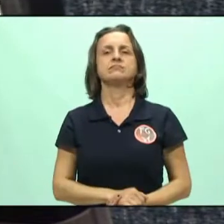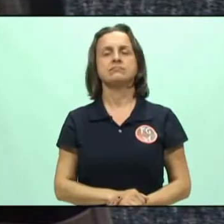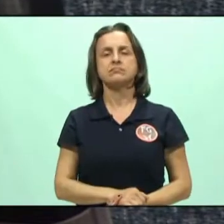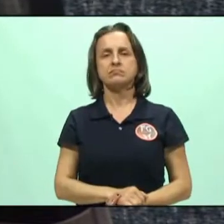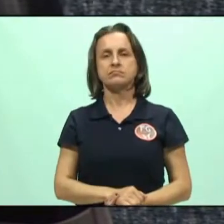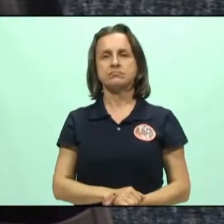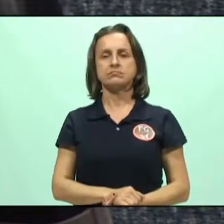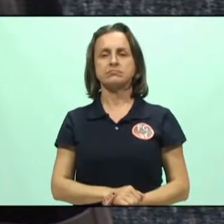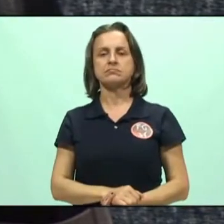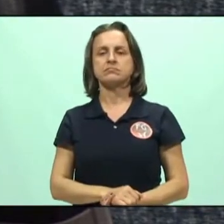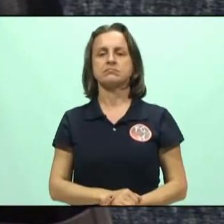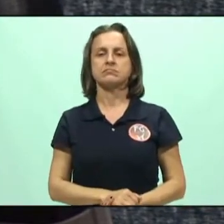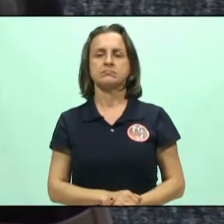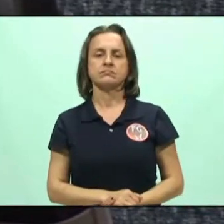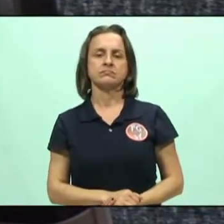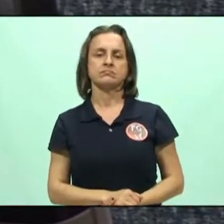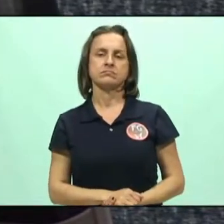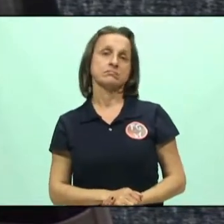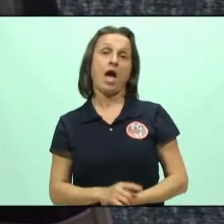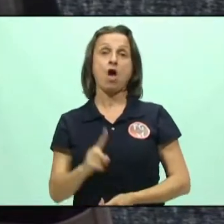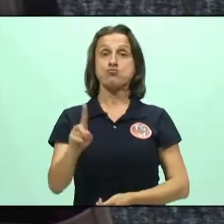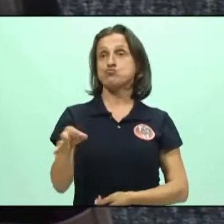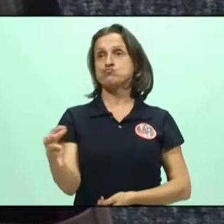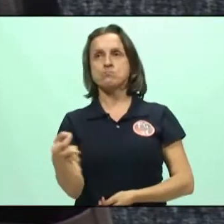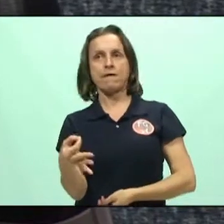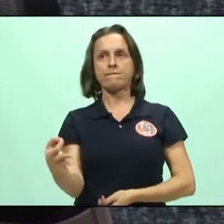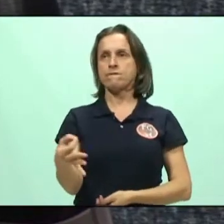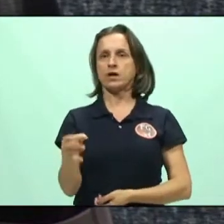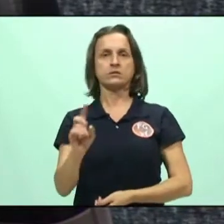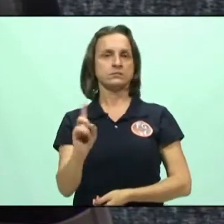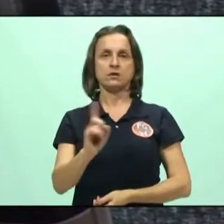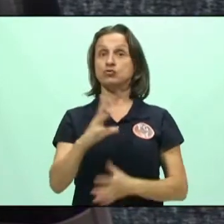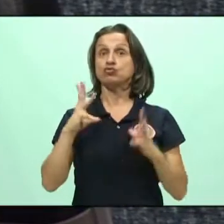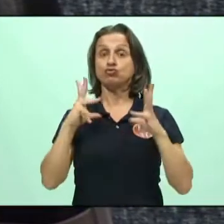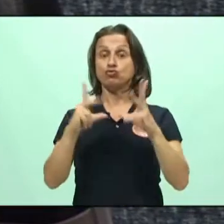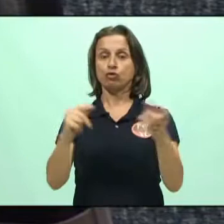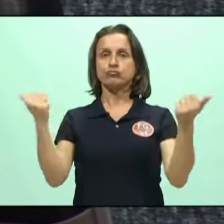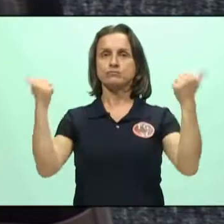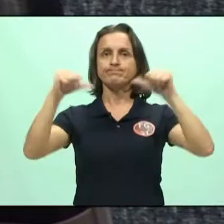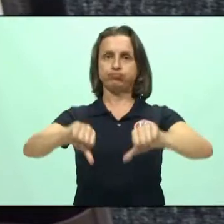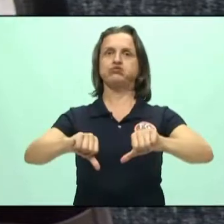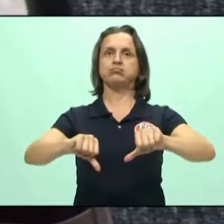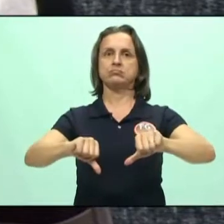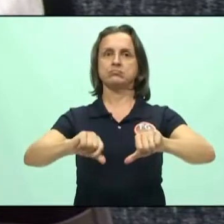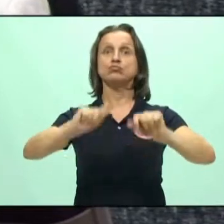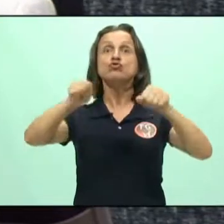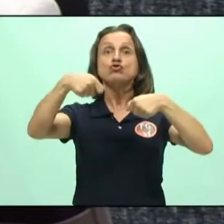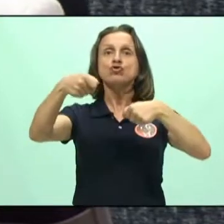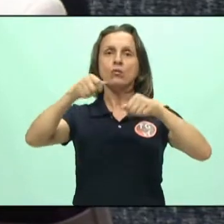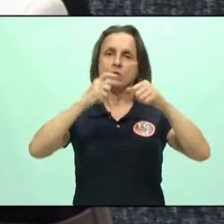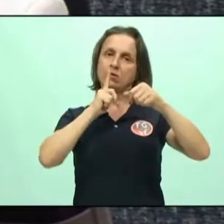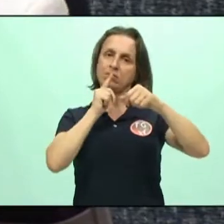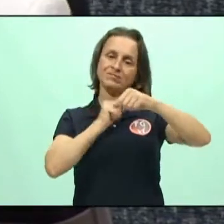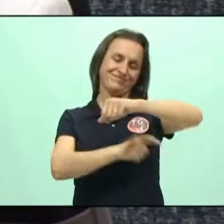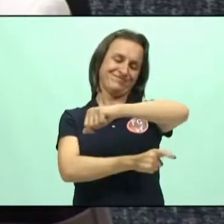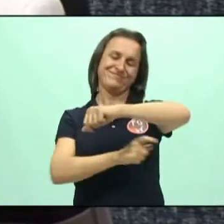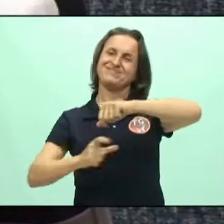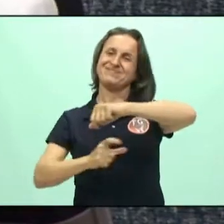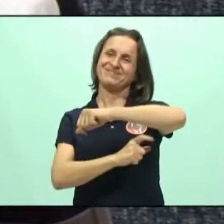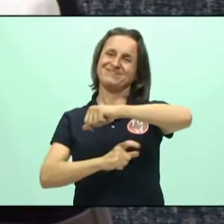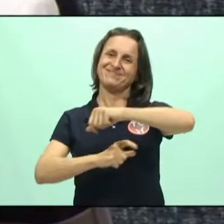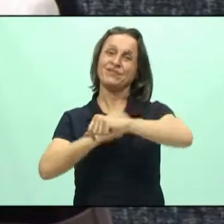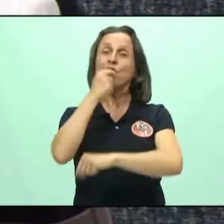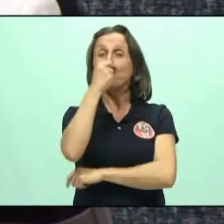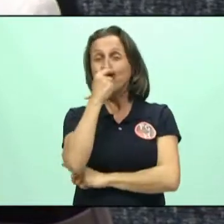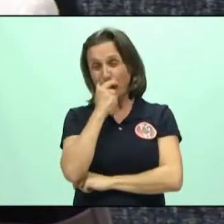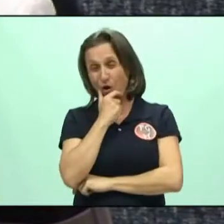não dá para dizer que nenhum foi melhor do que o outro porque foram todos muito ruins nesse aspecto e o vôlei particular